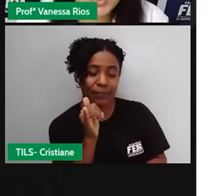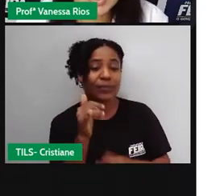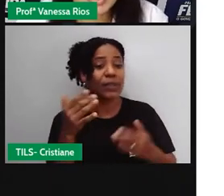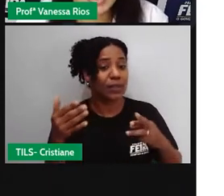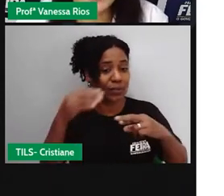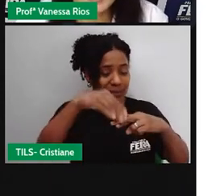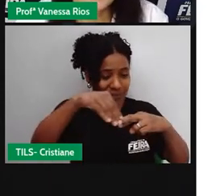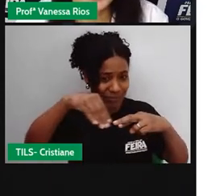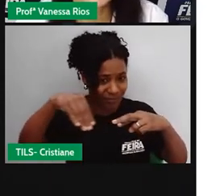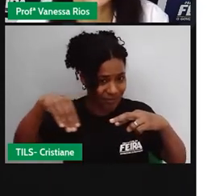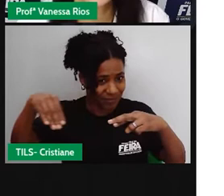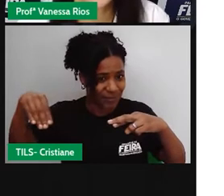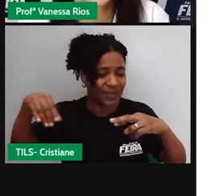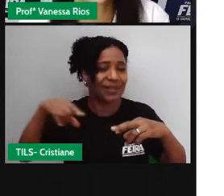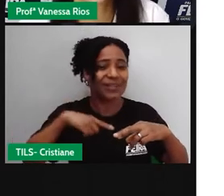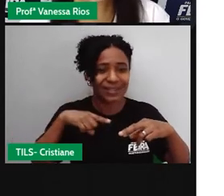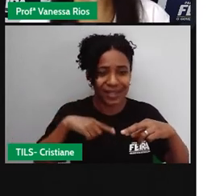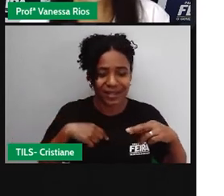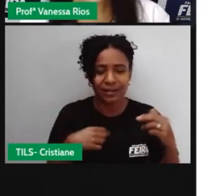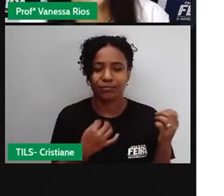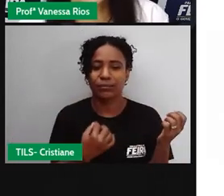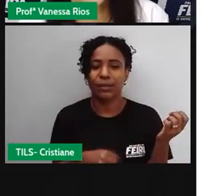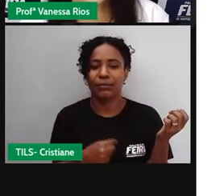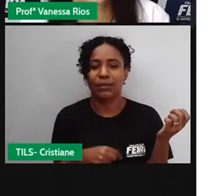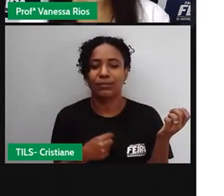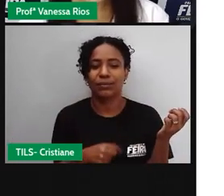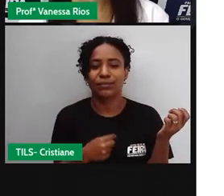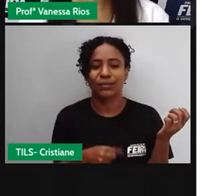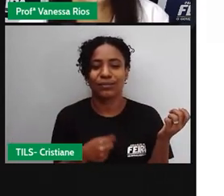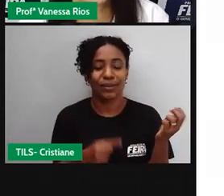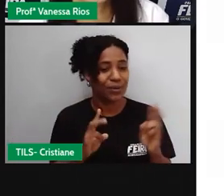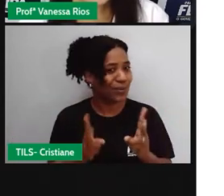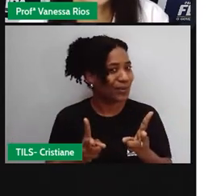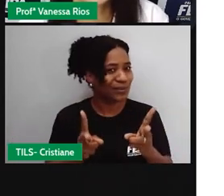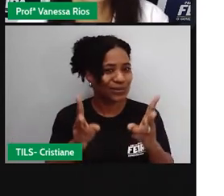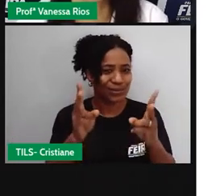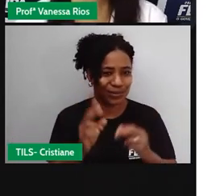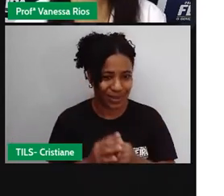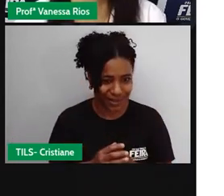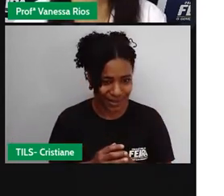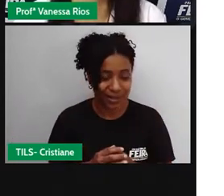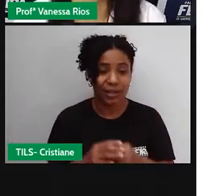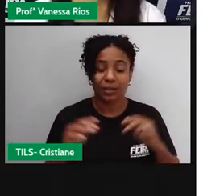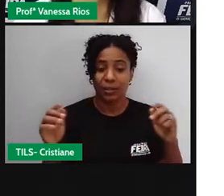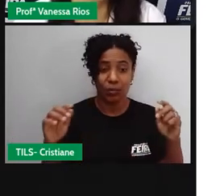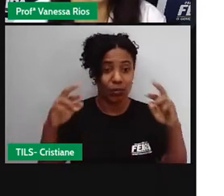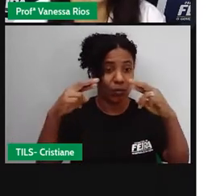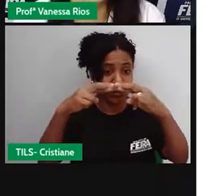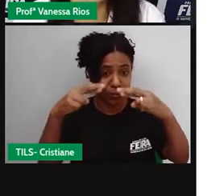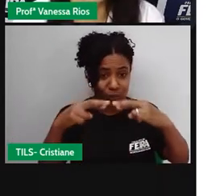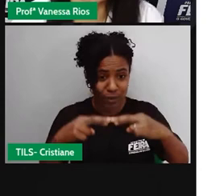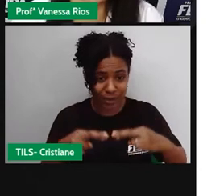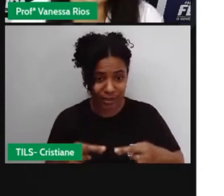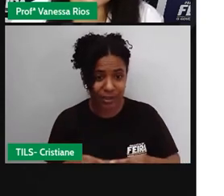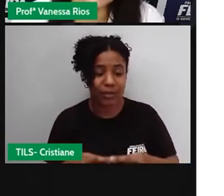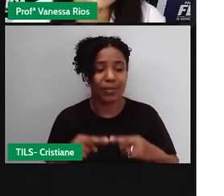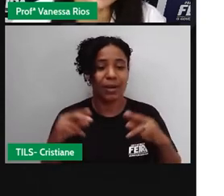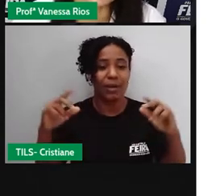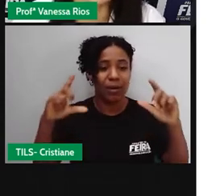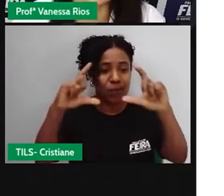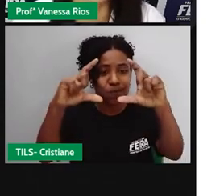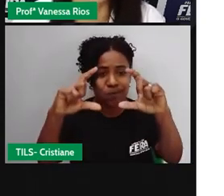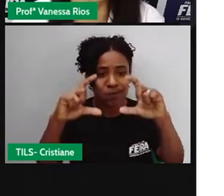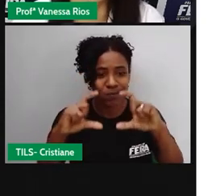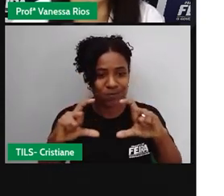fundo musical, mas a própria estrutura, a própria métrica, a forma como as palavras estão organizadas